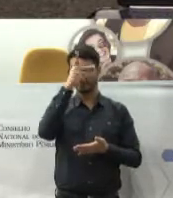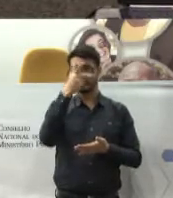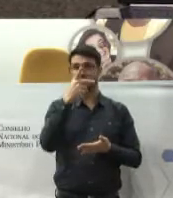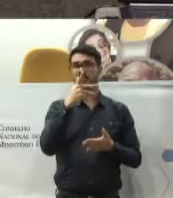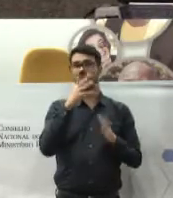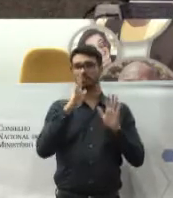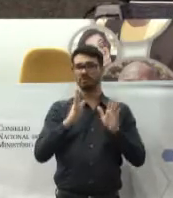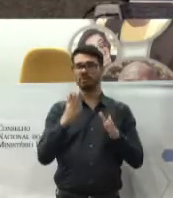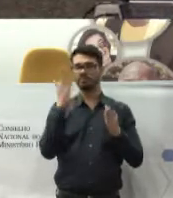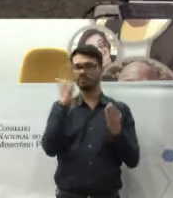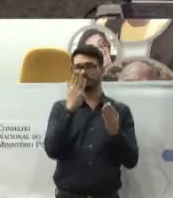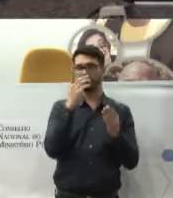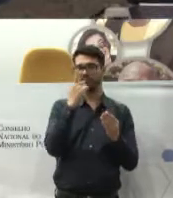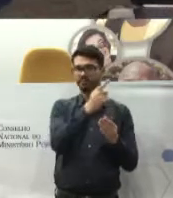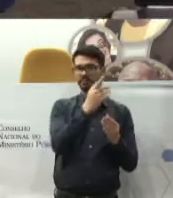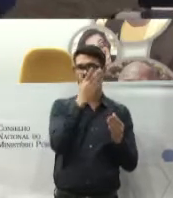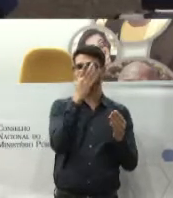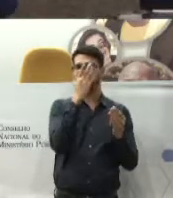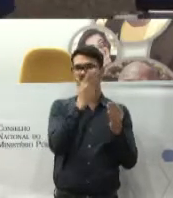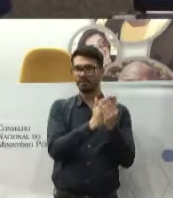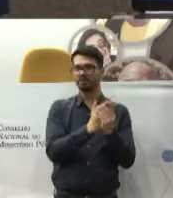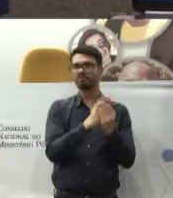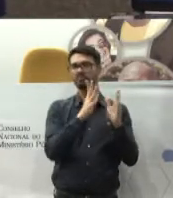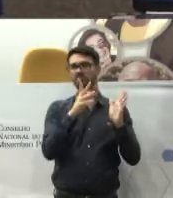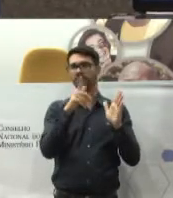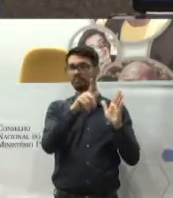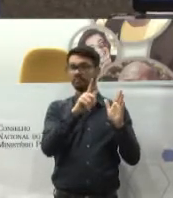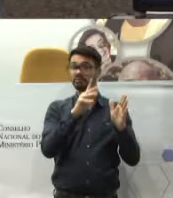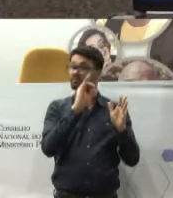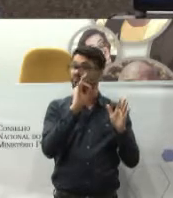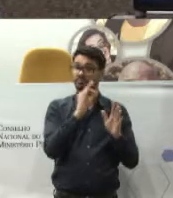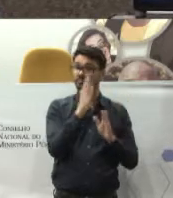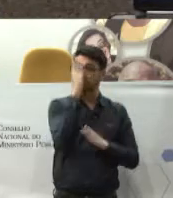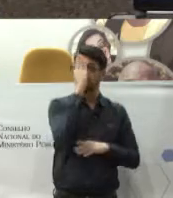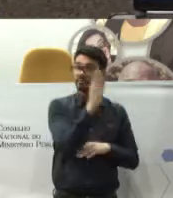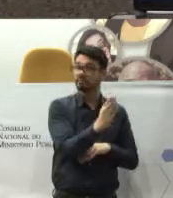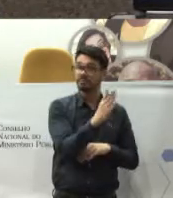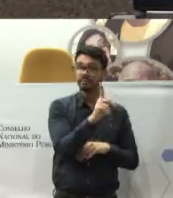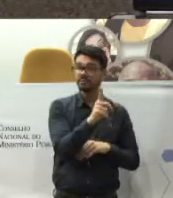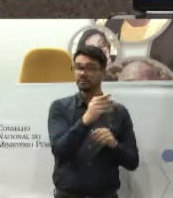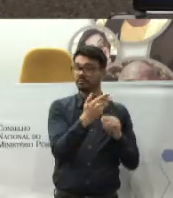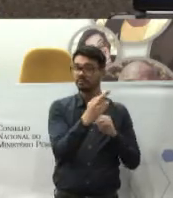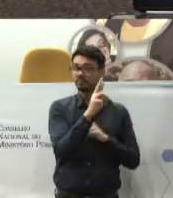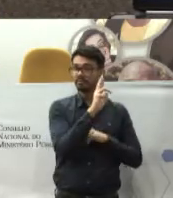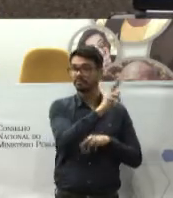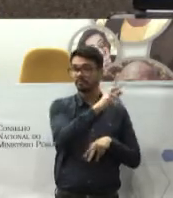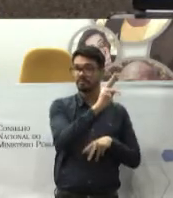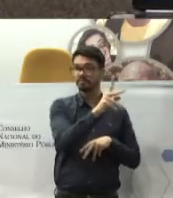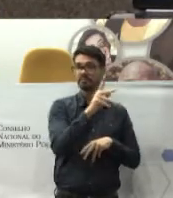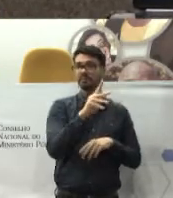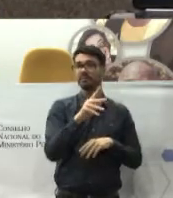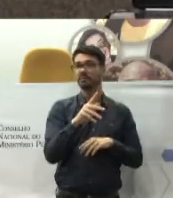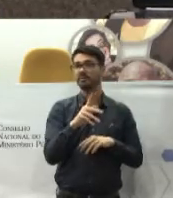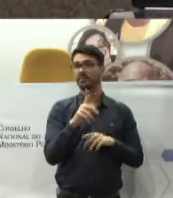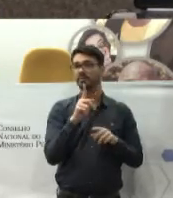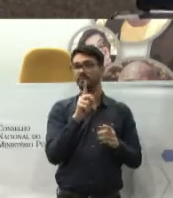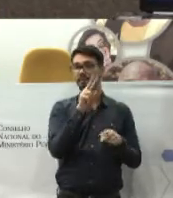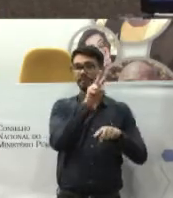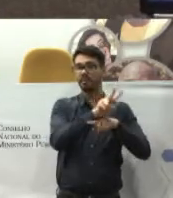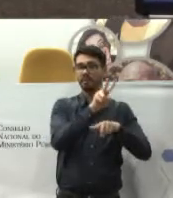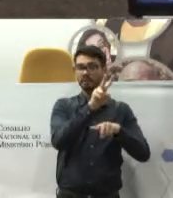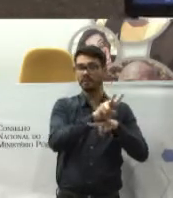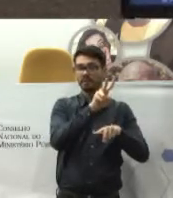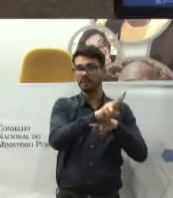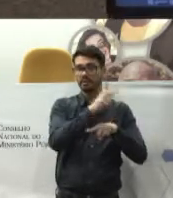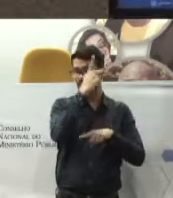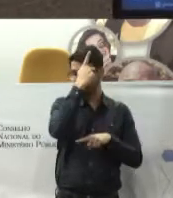em julgado que não atende às necessidades de tutela, de proteção das pessoas que estão